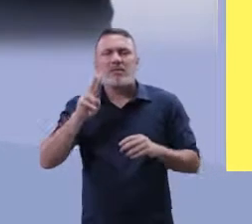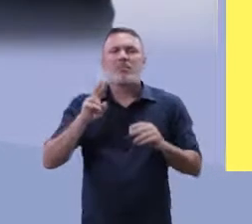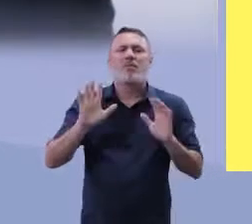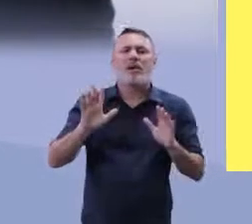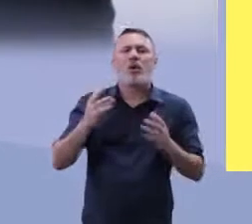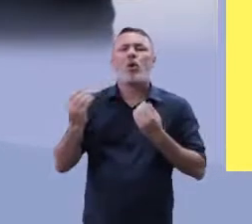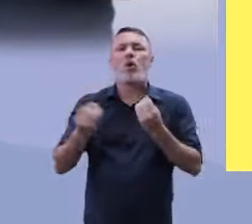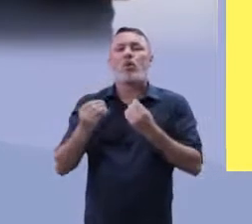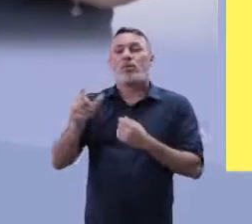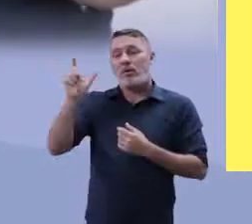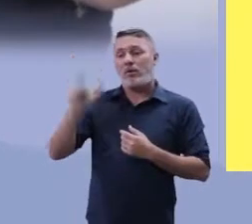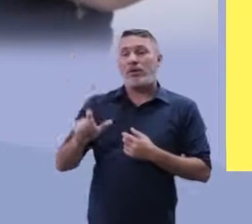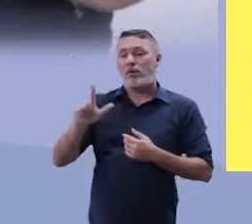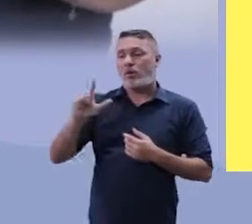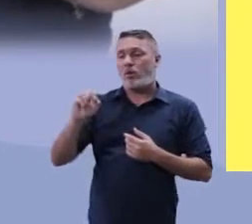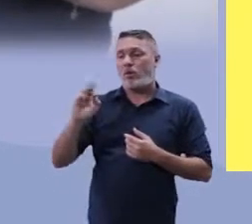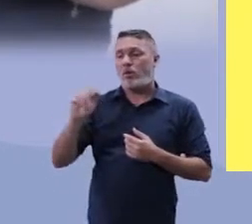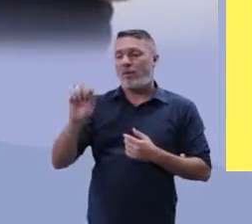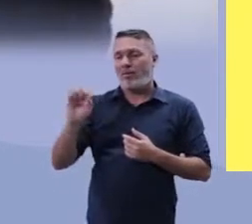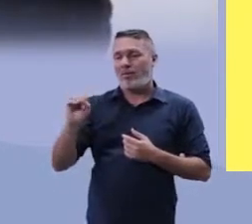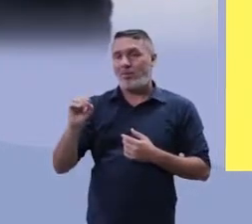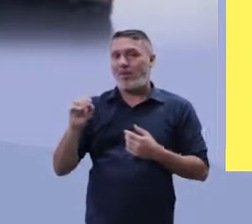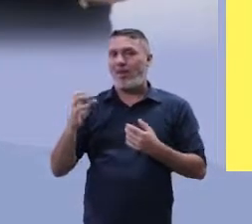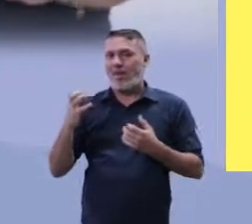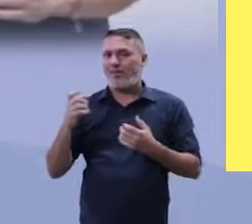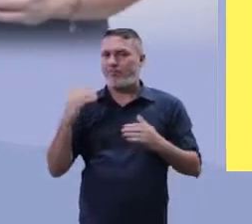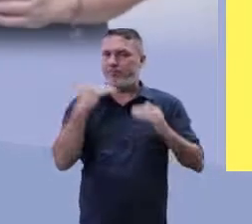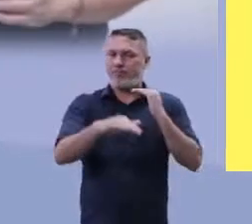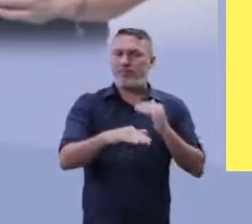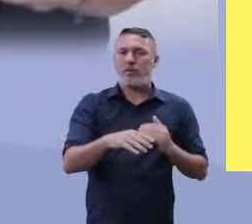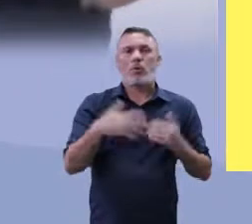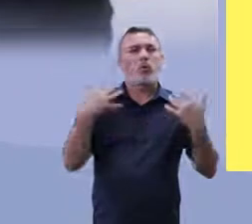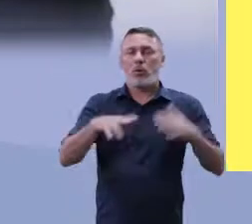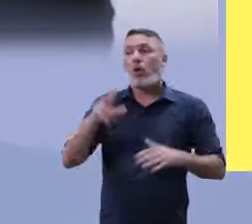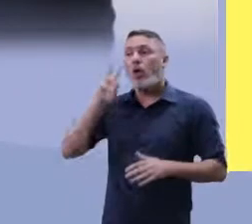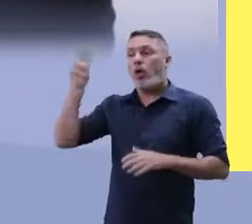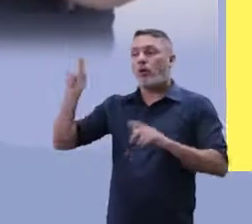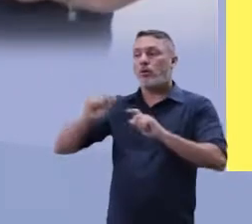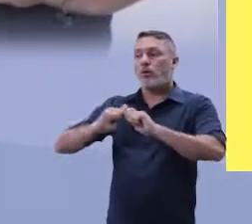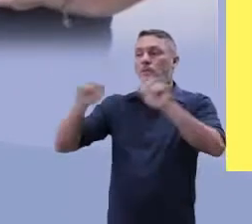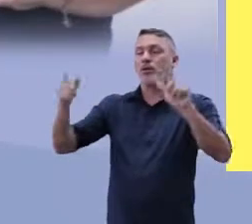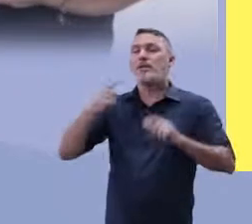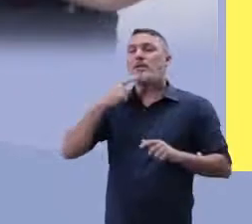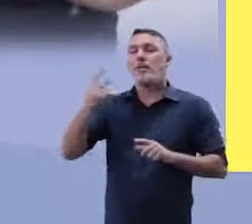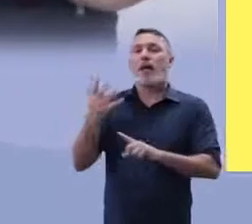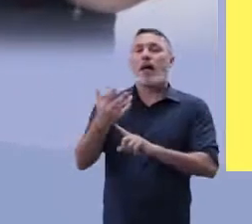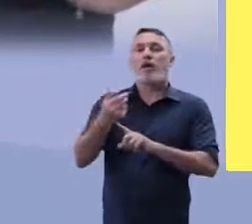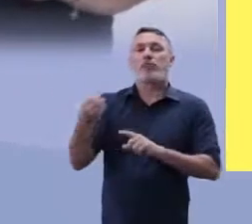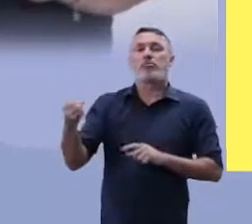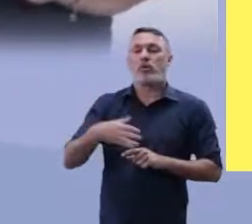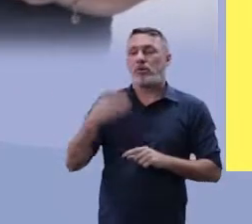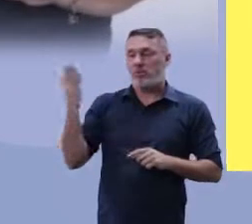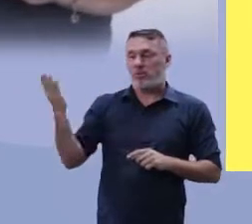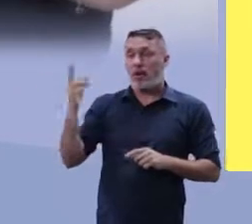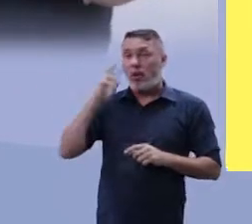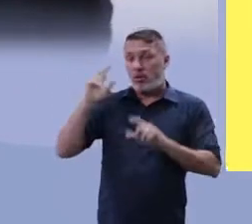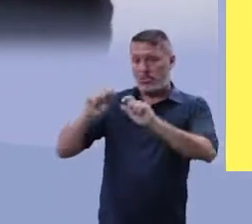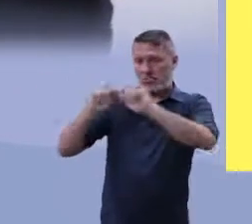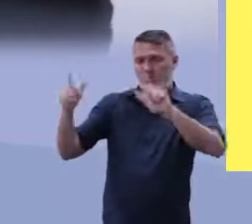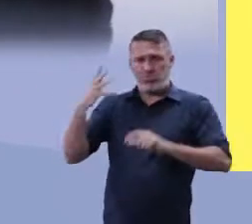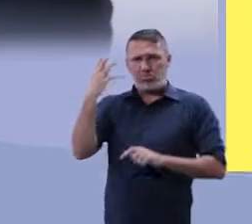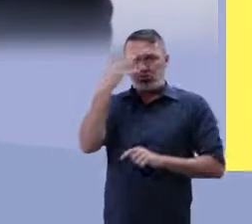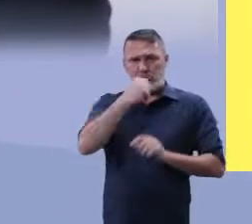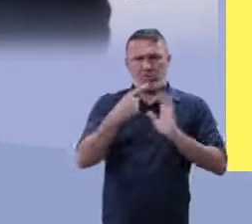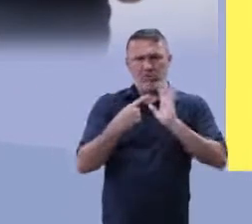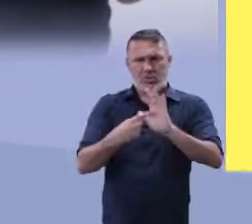lembranças, tais como Monteiro Lobato estava. Isso era o que eles não queriam. Olha o cartaz da Semana de Arte Moderna, um